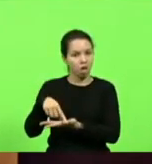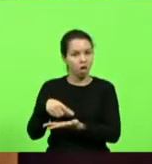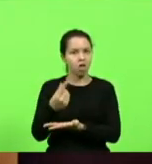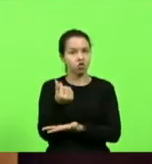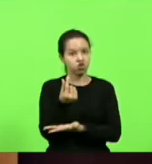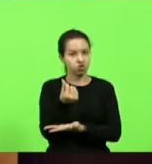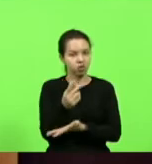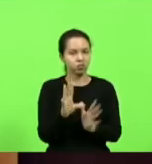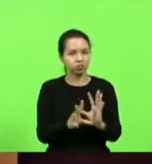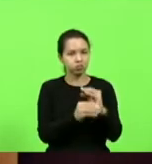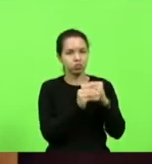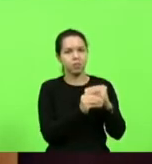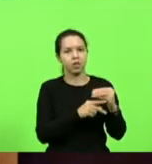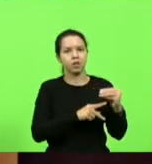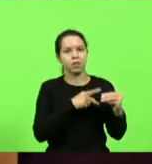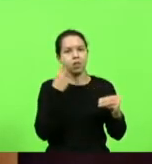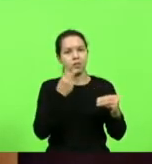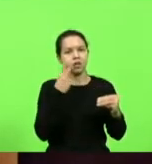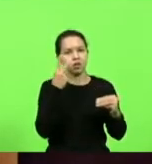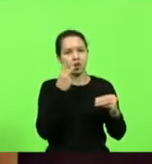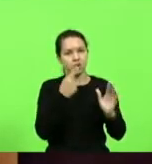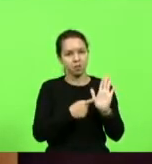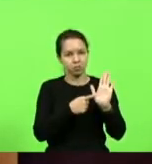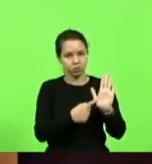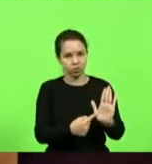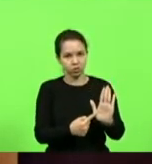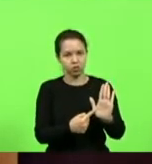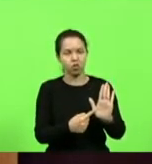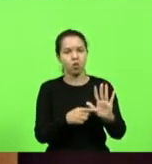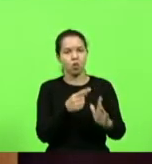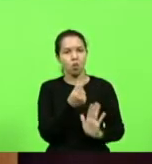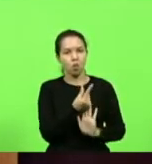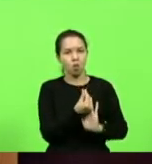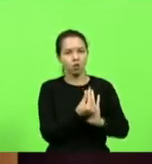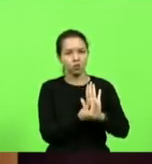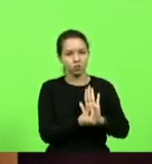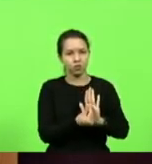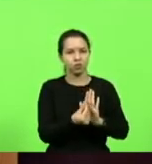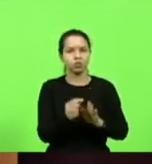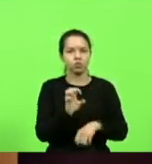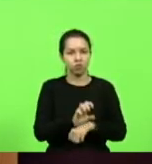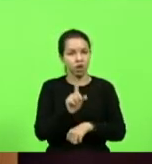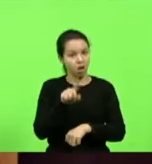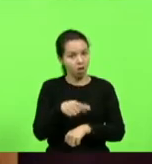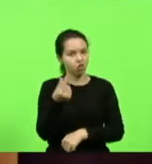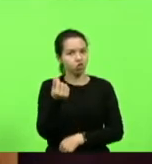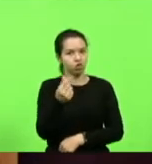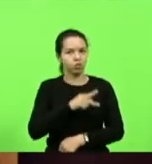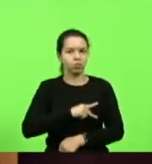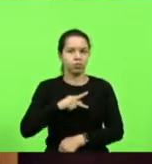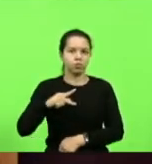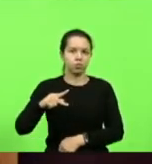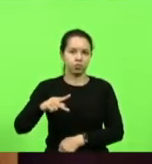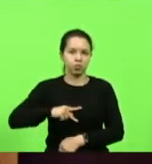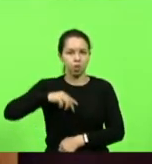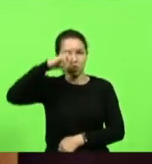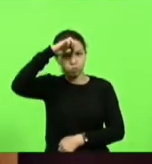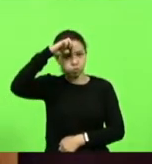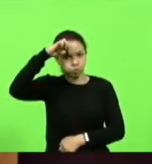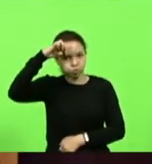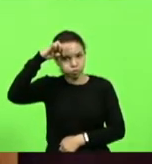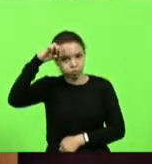apresentei junto ao orçamento do Estado. São literalmente recursos públicos, do suor dos